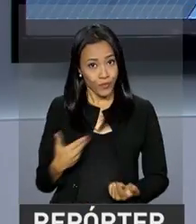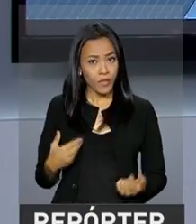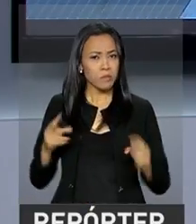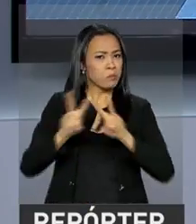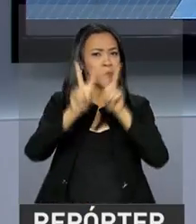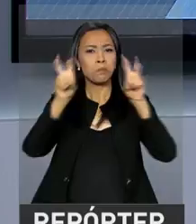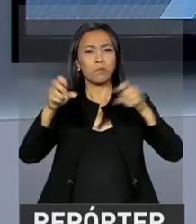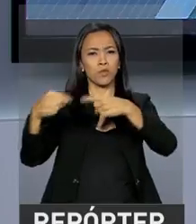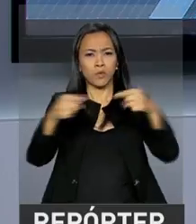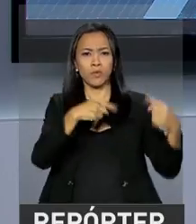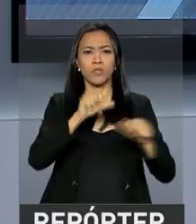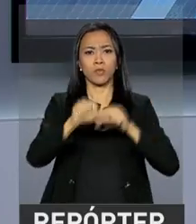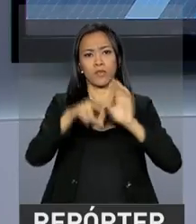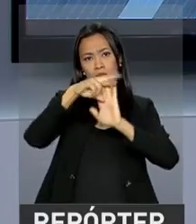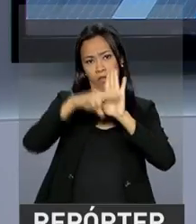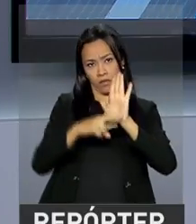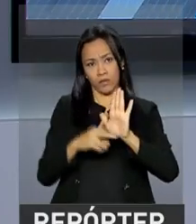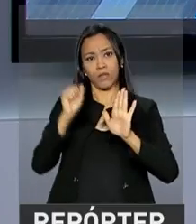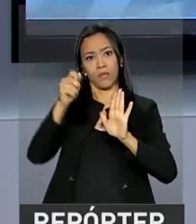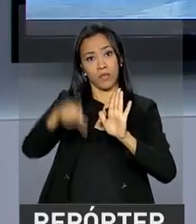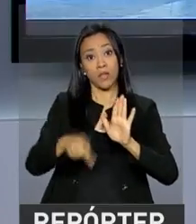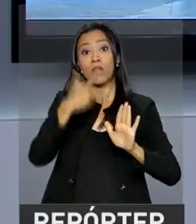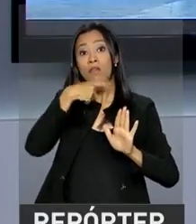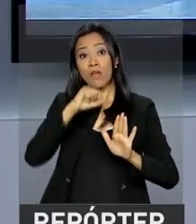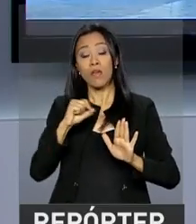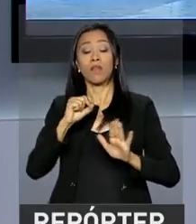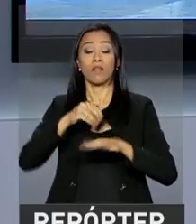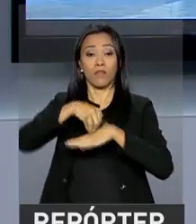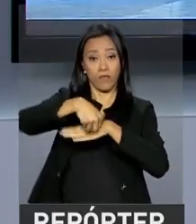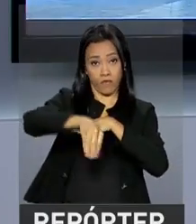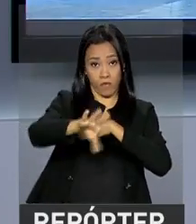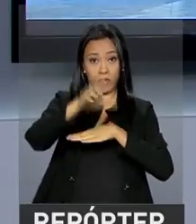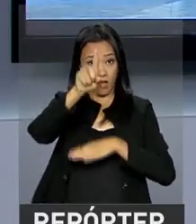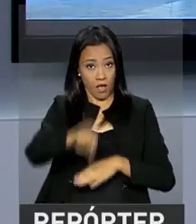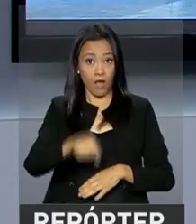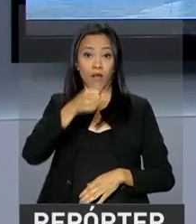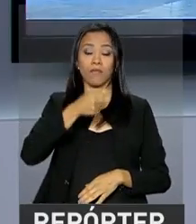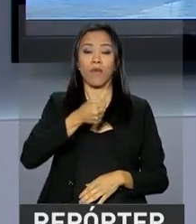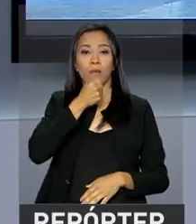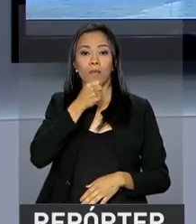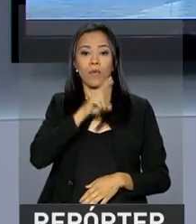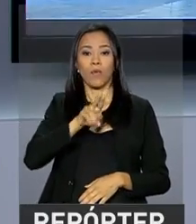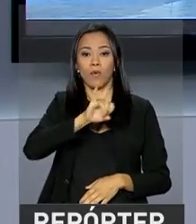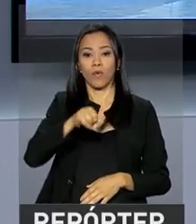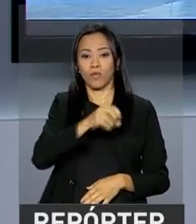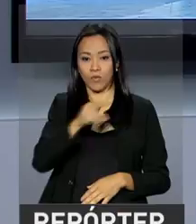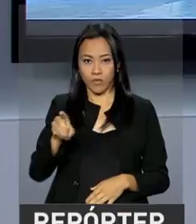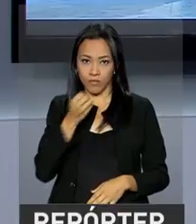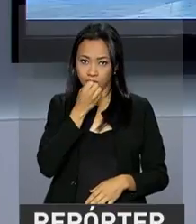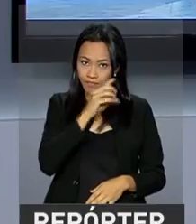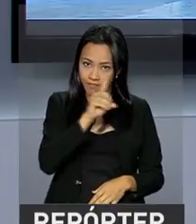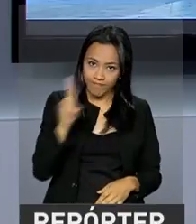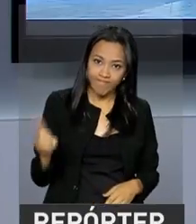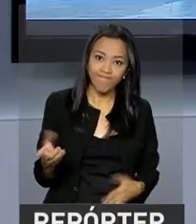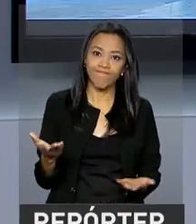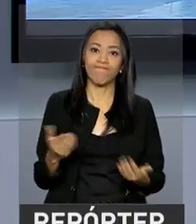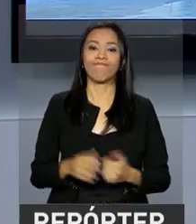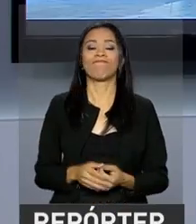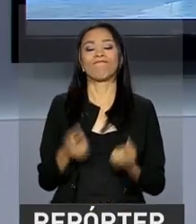da previdência quem tem as informações ao vivo direto do palácio do planalto é joão pedro neto joão bom dia